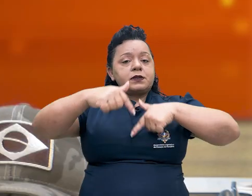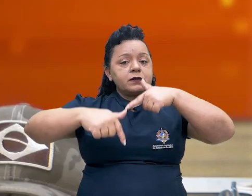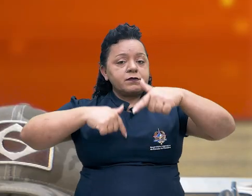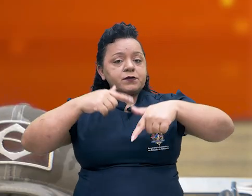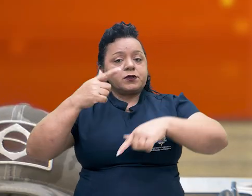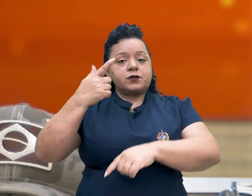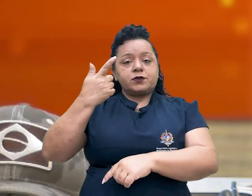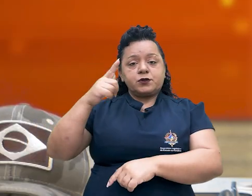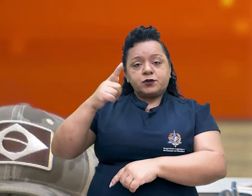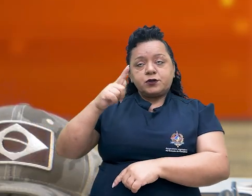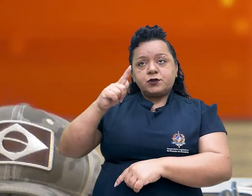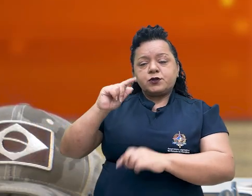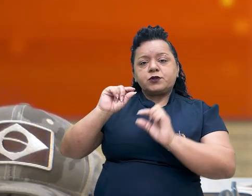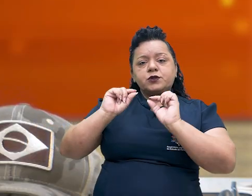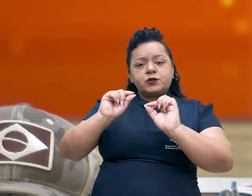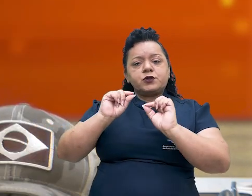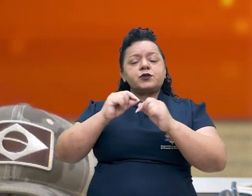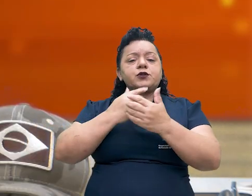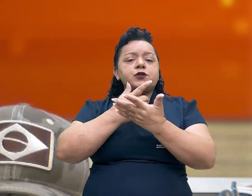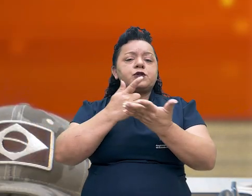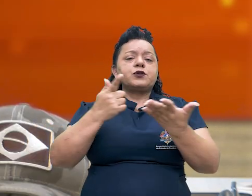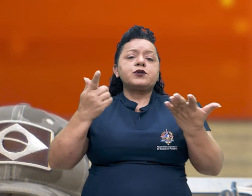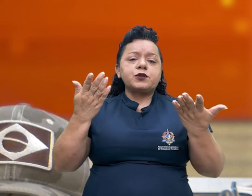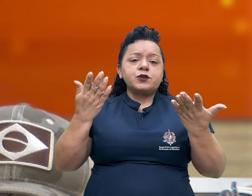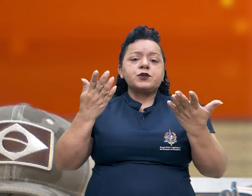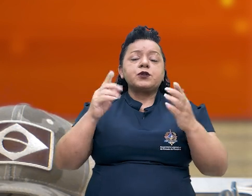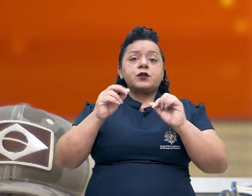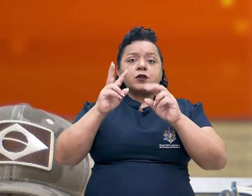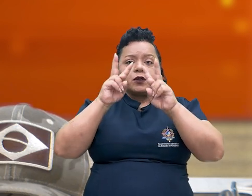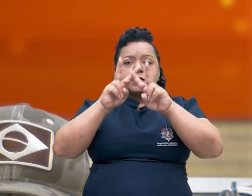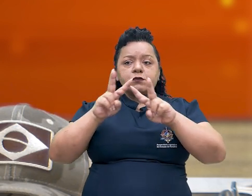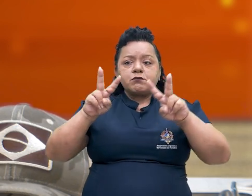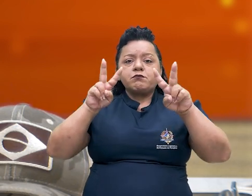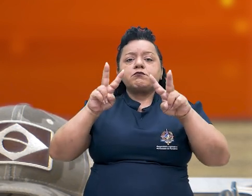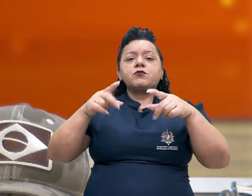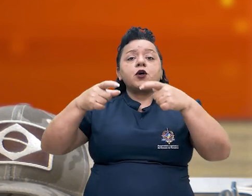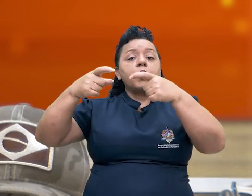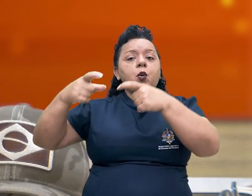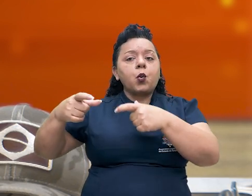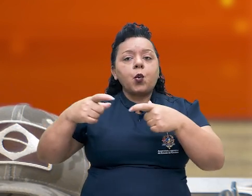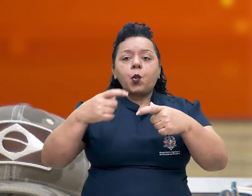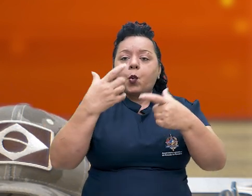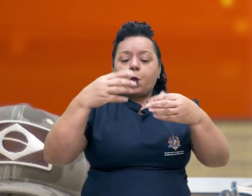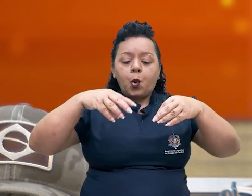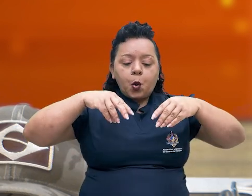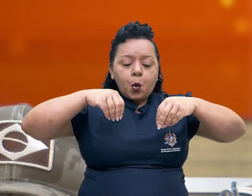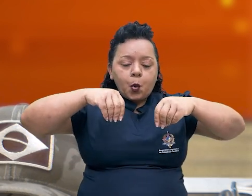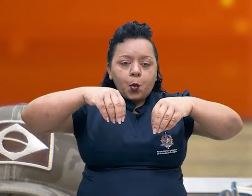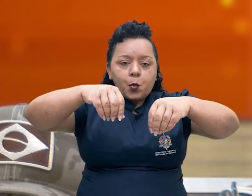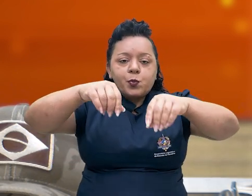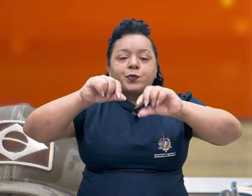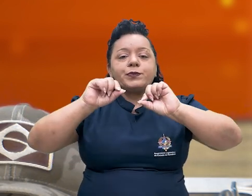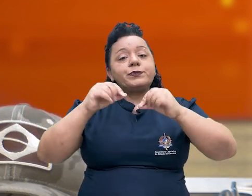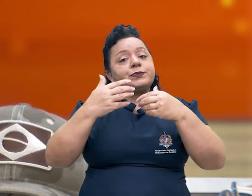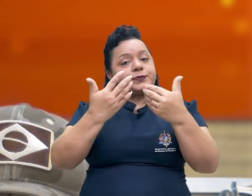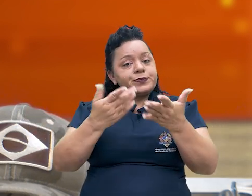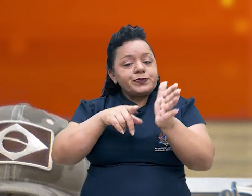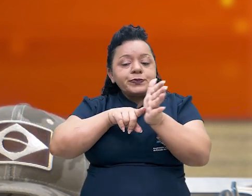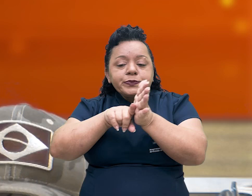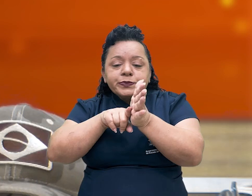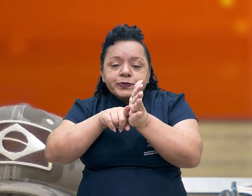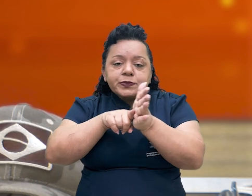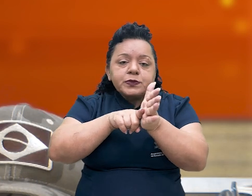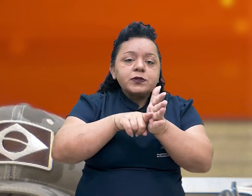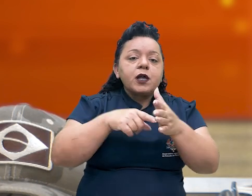cprm que é serviço geológico do Brasil hoje eles foram fazer um trabalho de geofísico referenciamento do do do